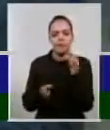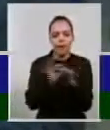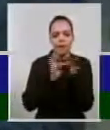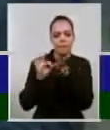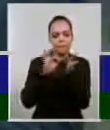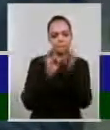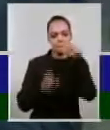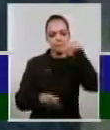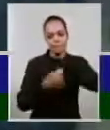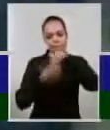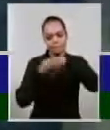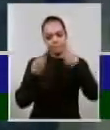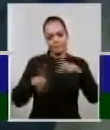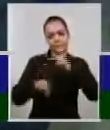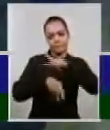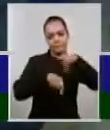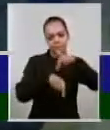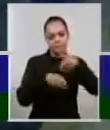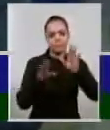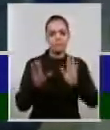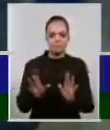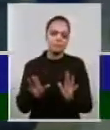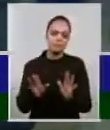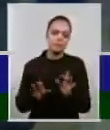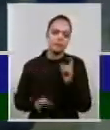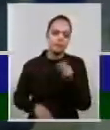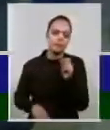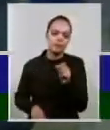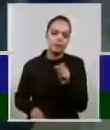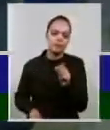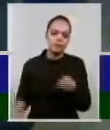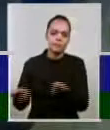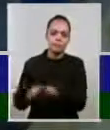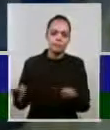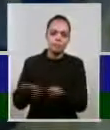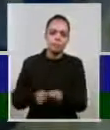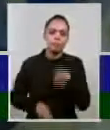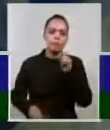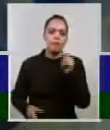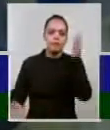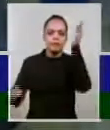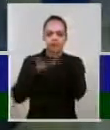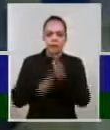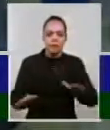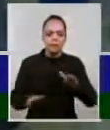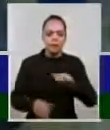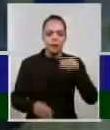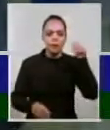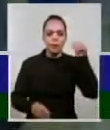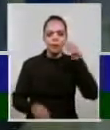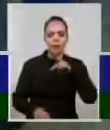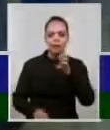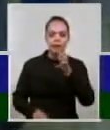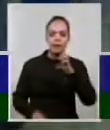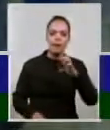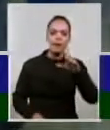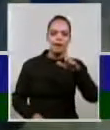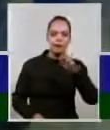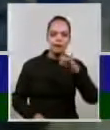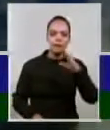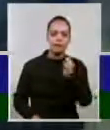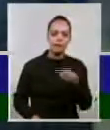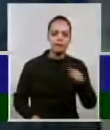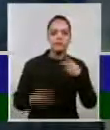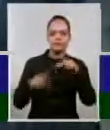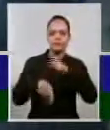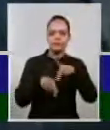unificação das eleições desse país e a acabar com a reeleição nesse país. Aí